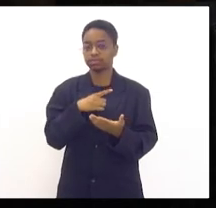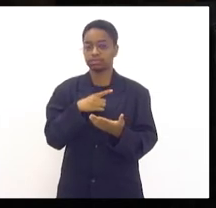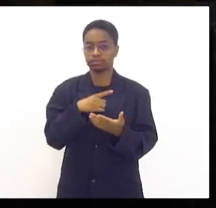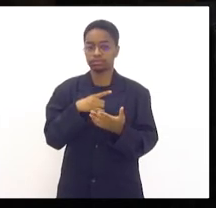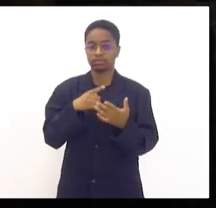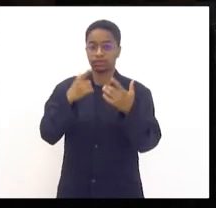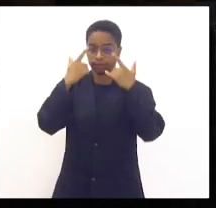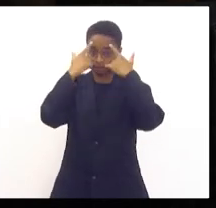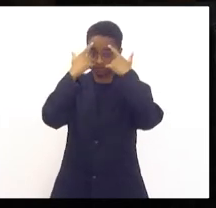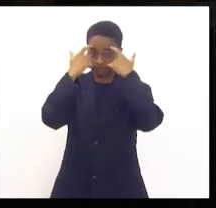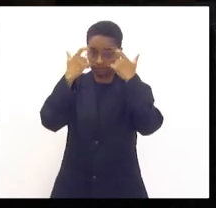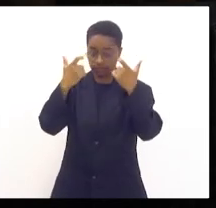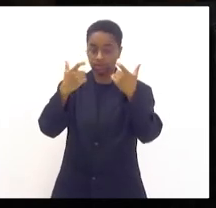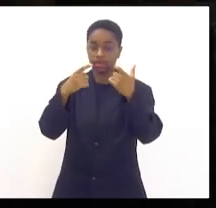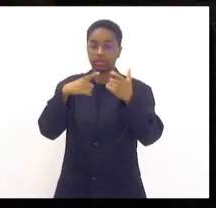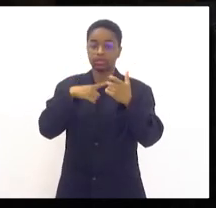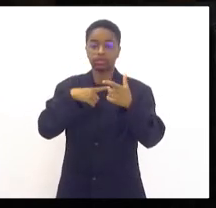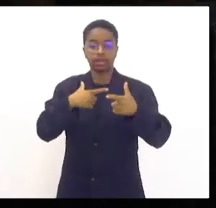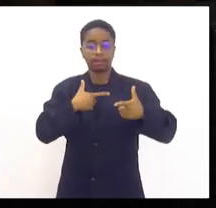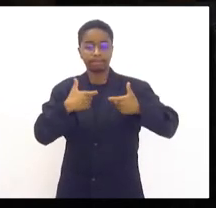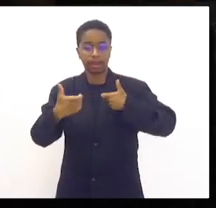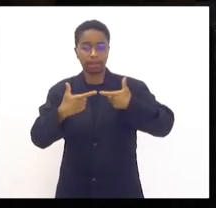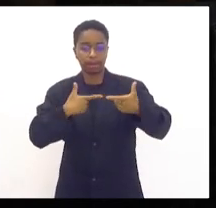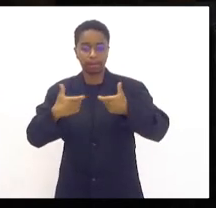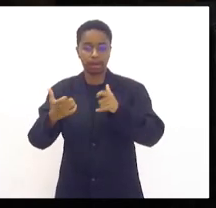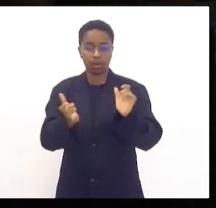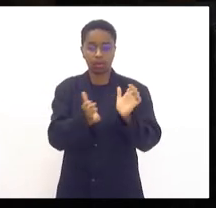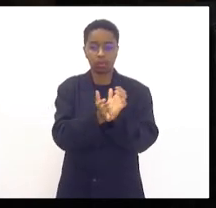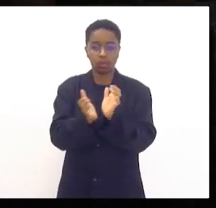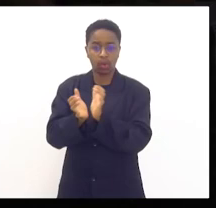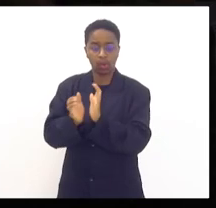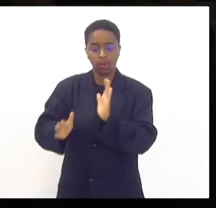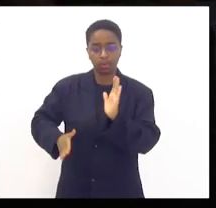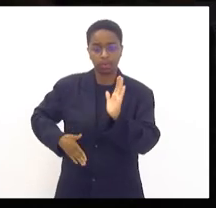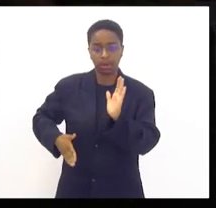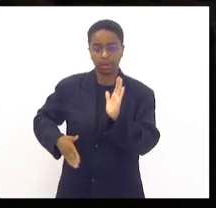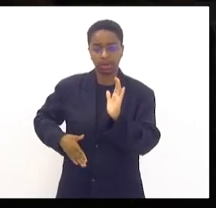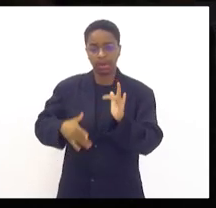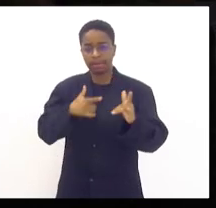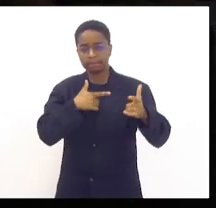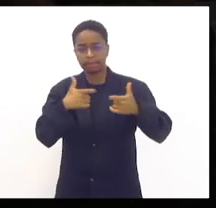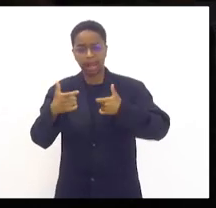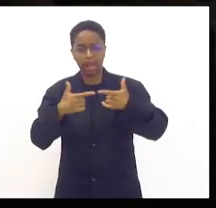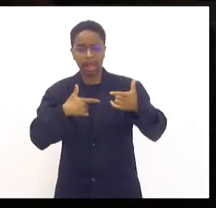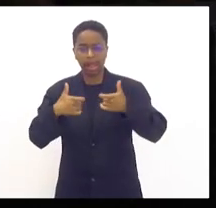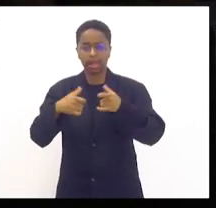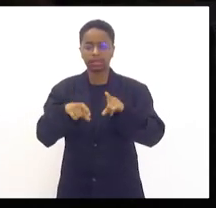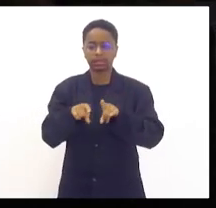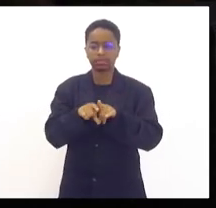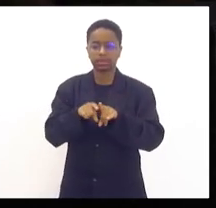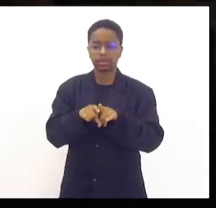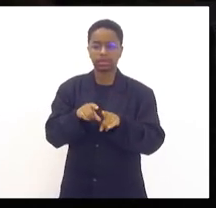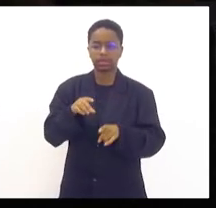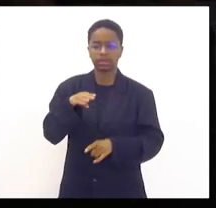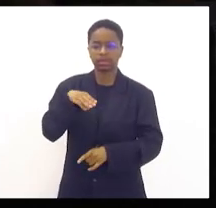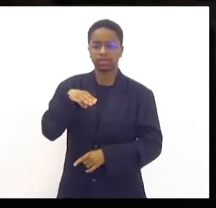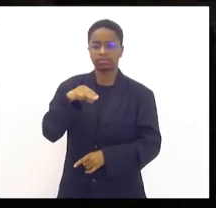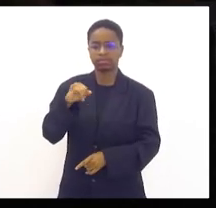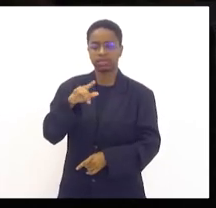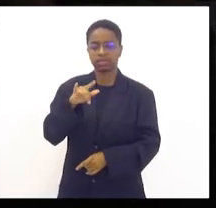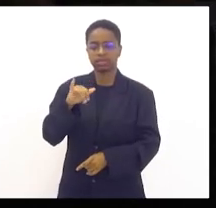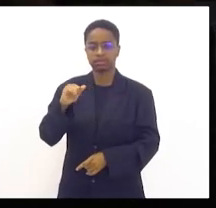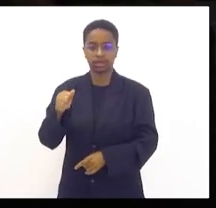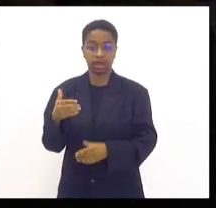violência, esses combates entre facções e milícias, muitas vezes o arreglo